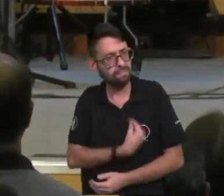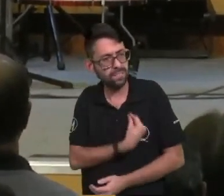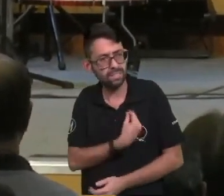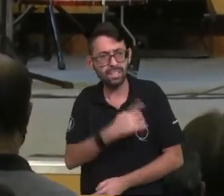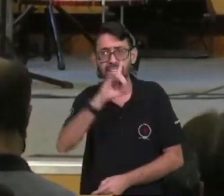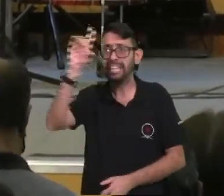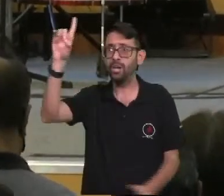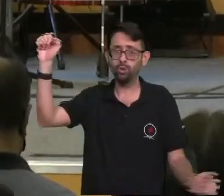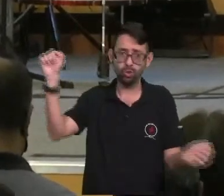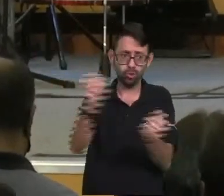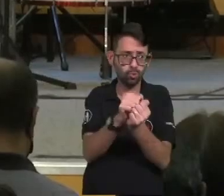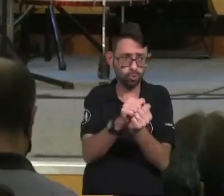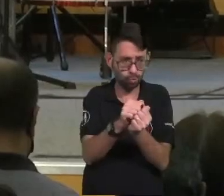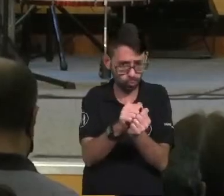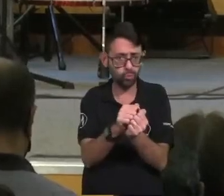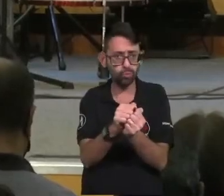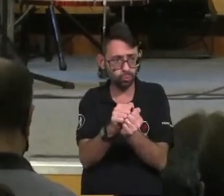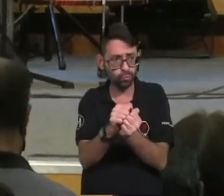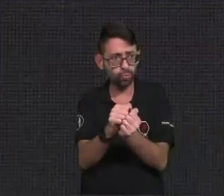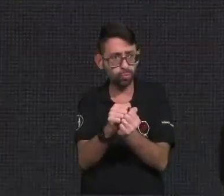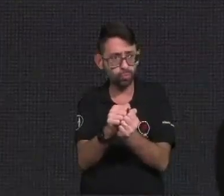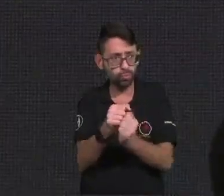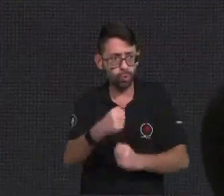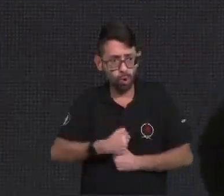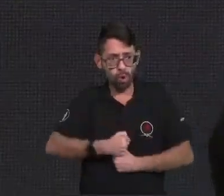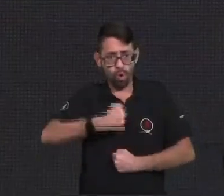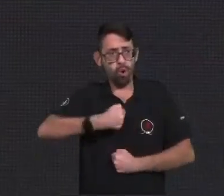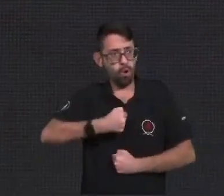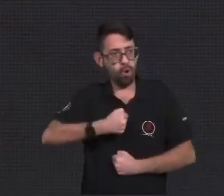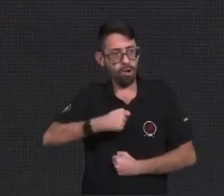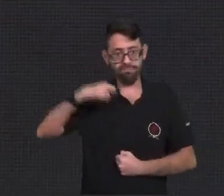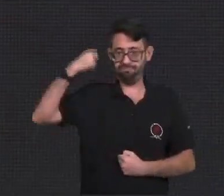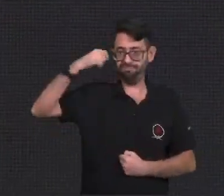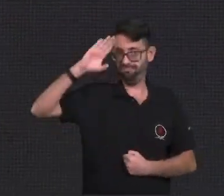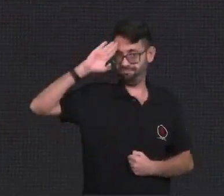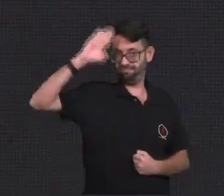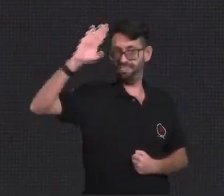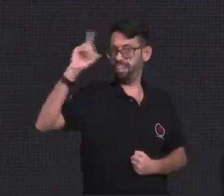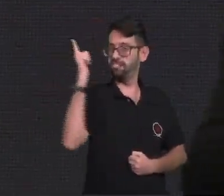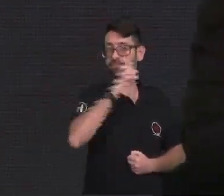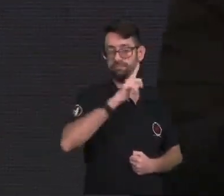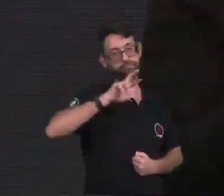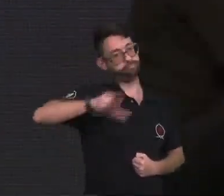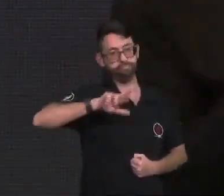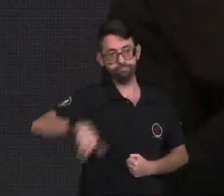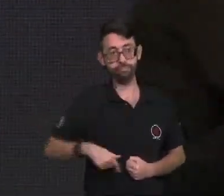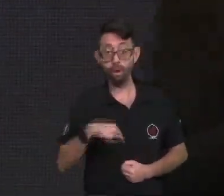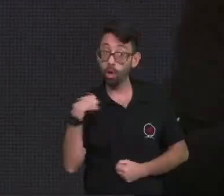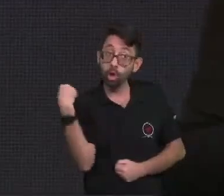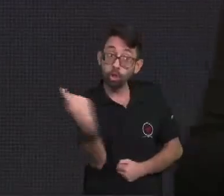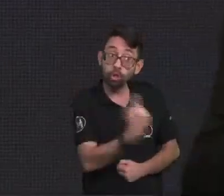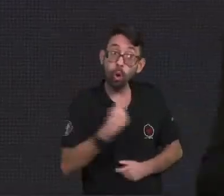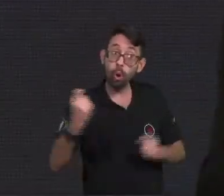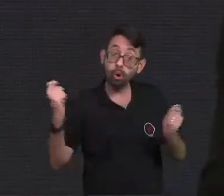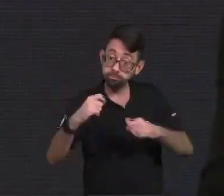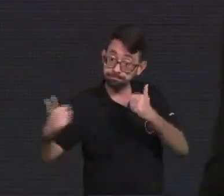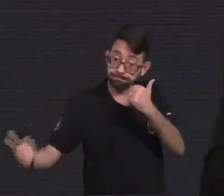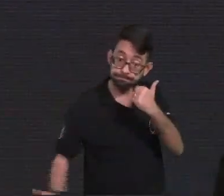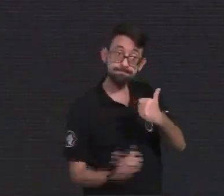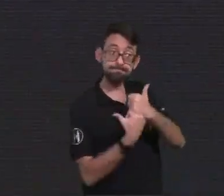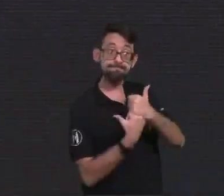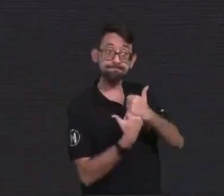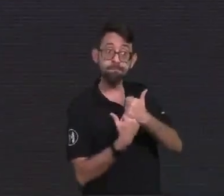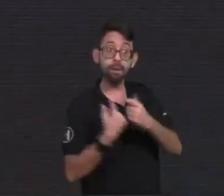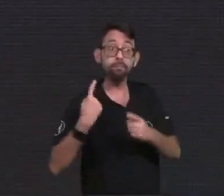Senhor. Nós não vamos ganhar o Oscar de ator principal, mas para nós nos basta o de coadjuvante, porque